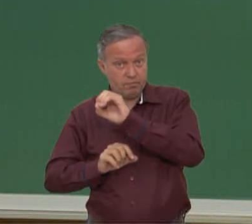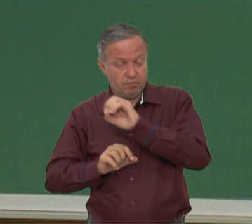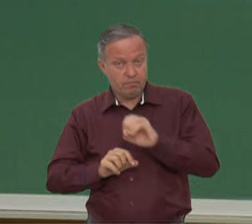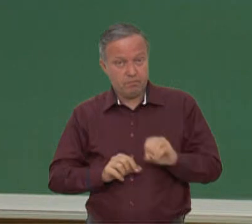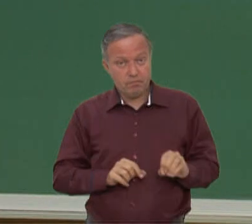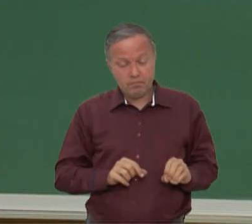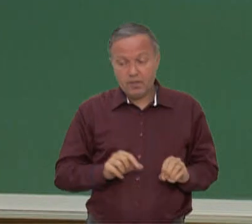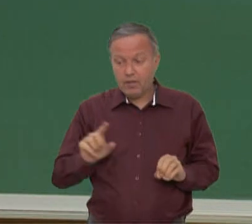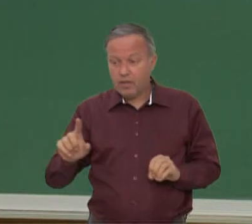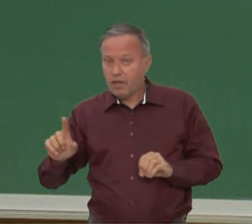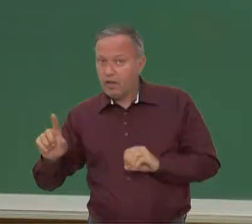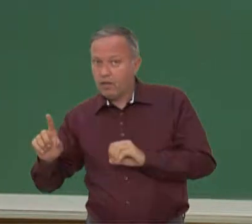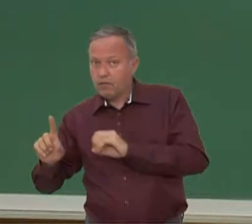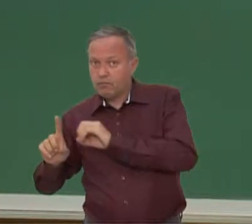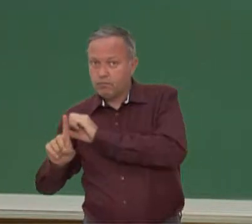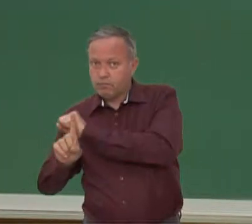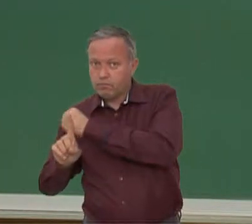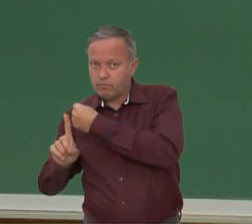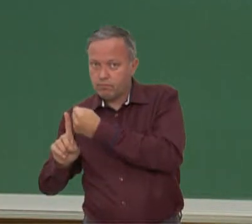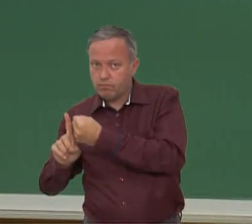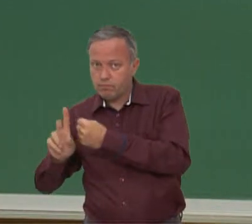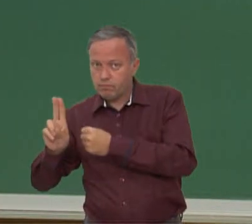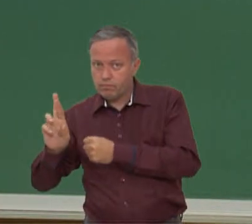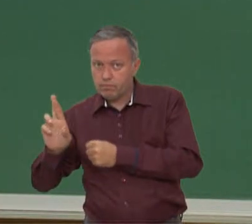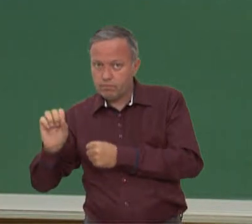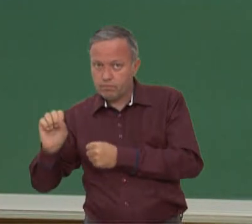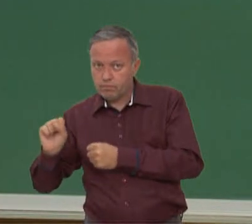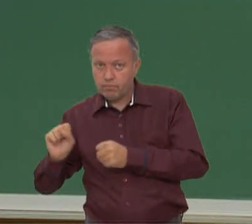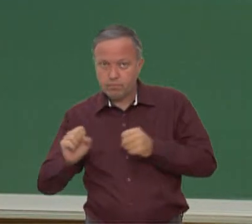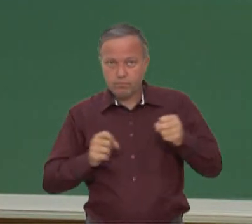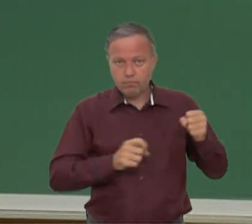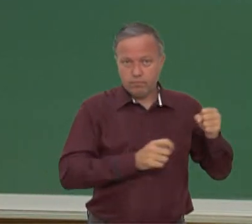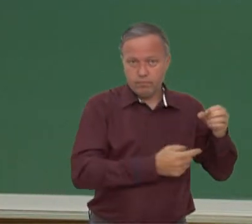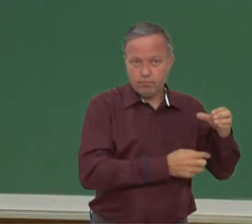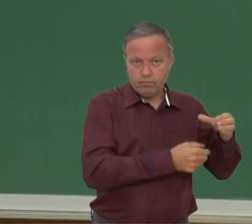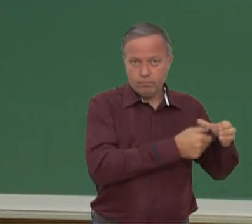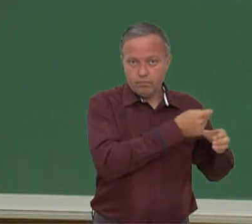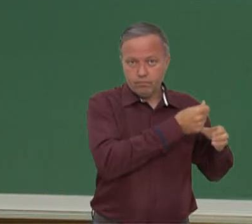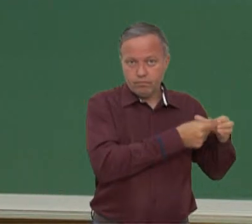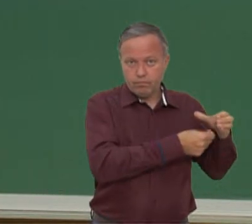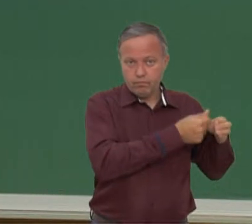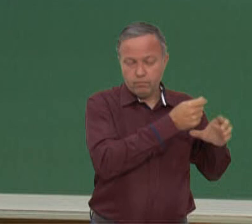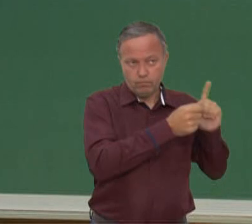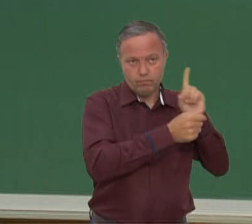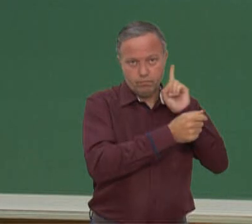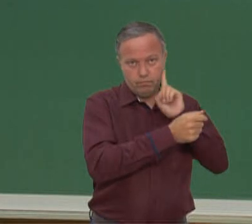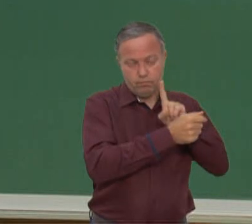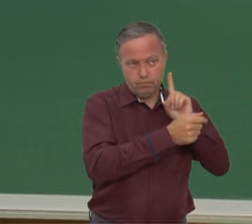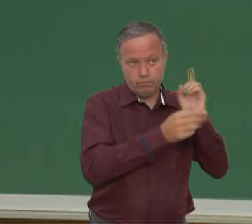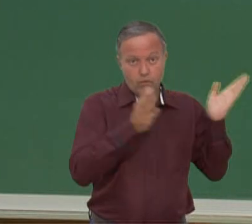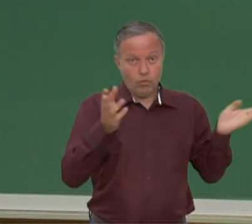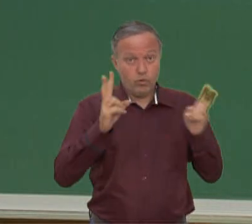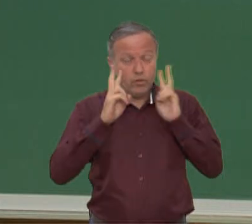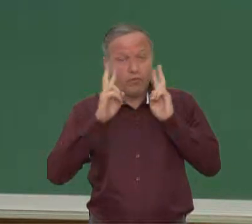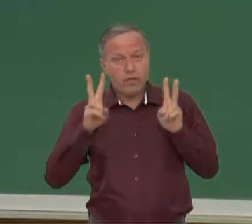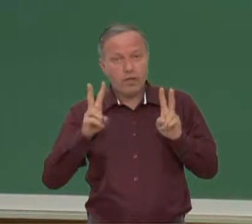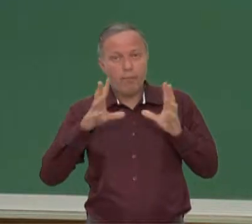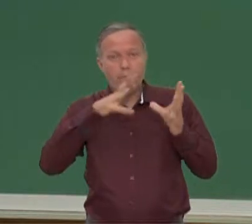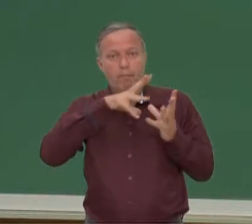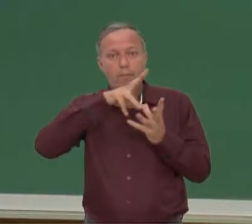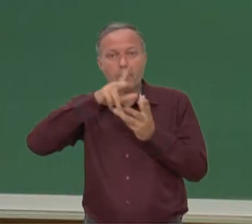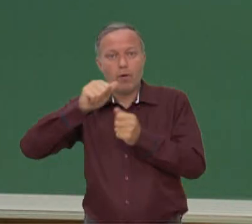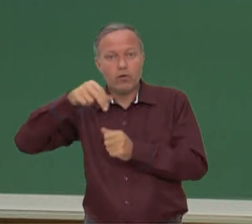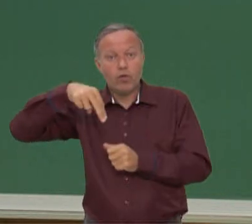era capitalista. E agora nós temos o eixo norte e sul. Então, norte, países desenvolvidos, e